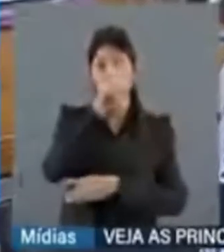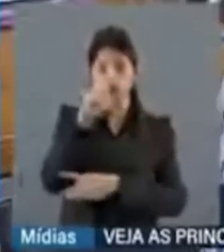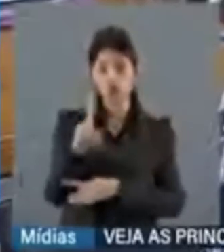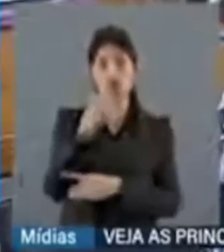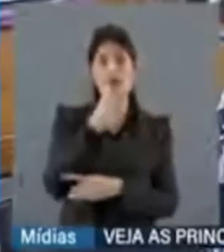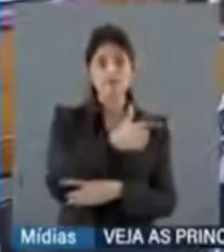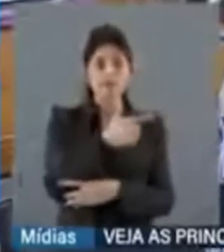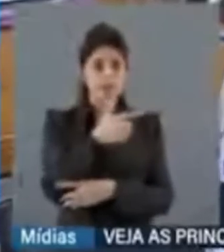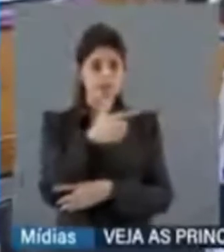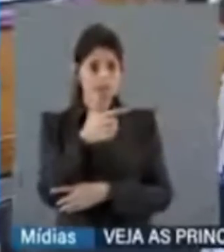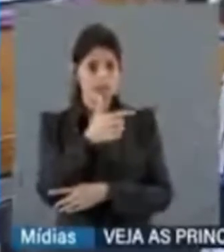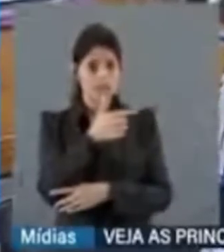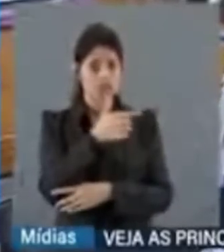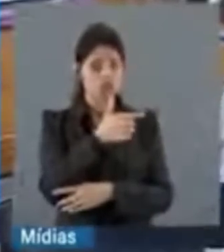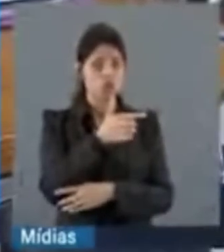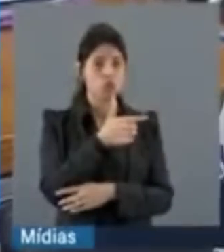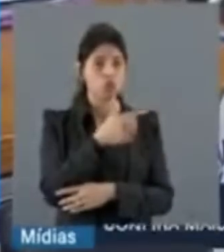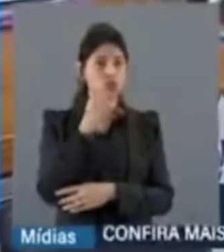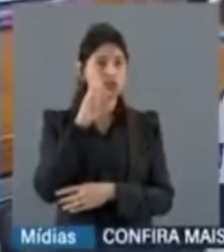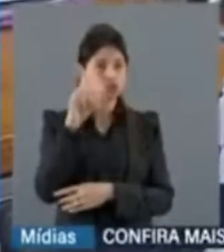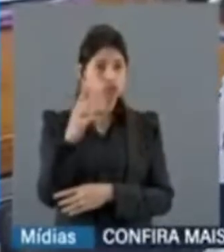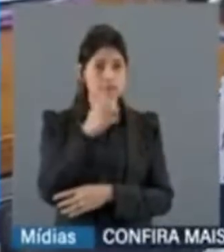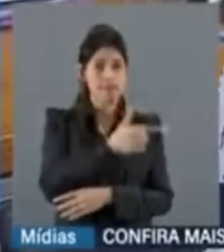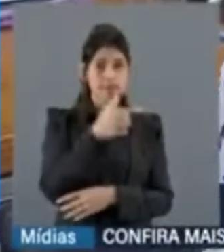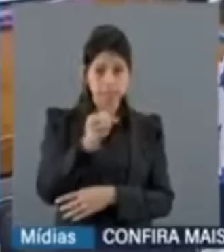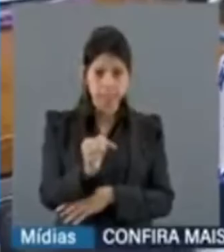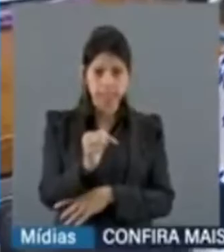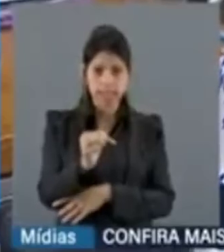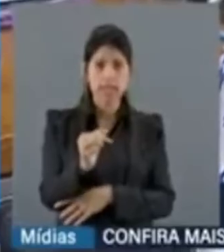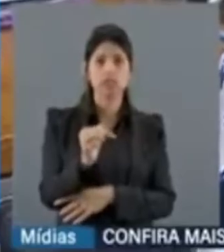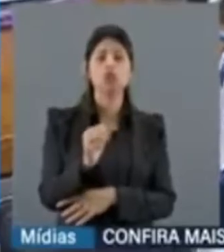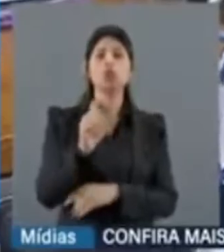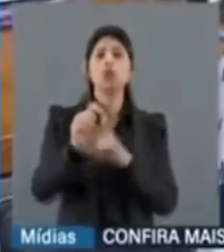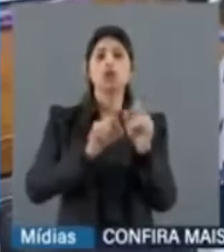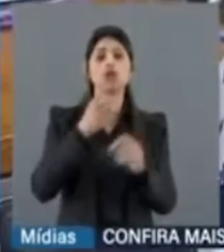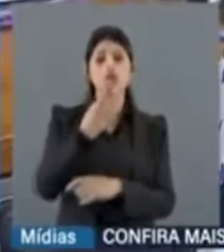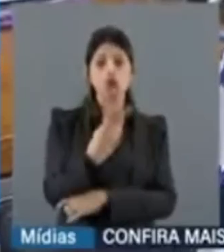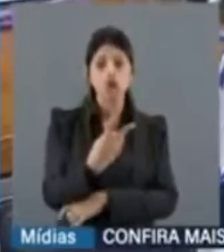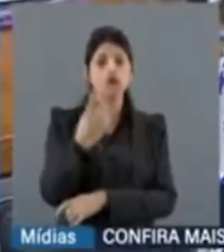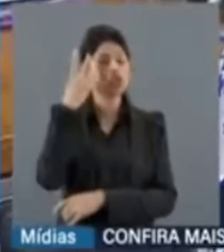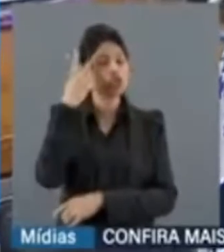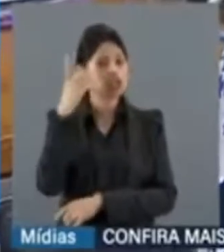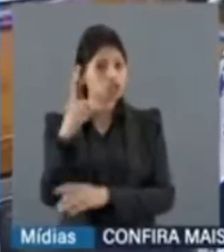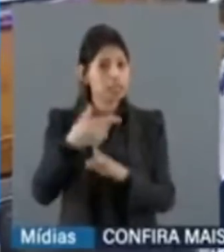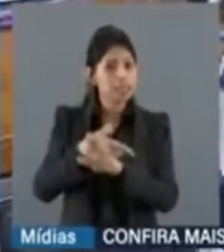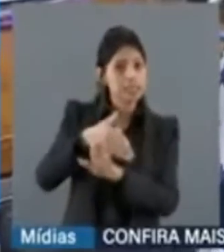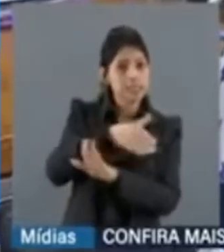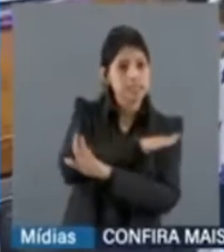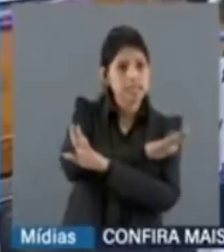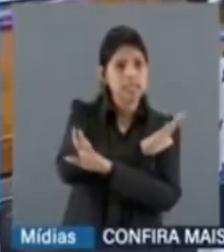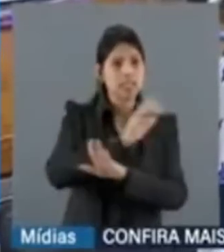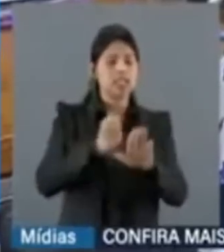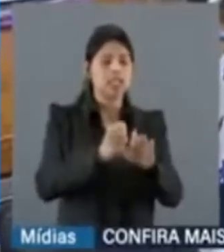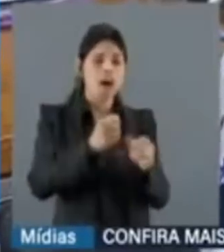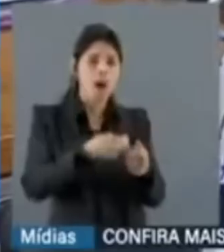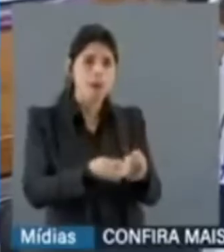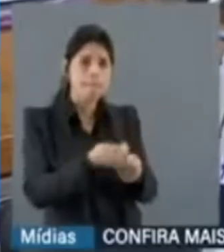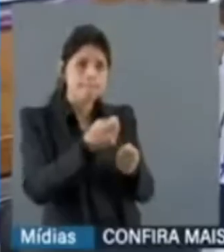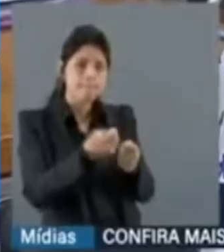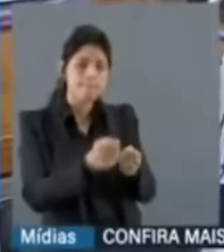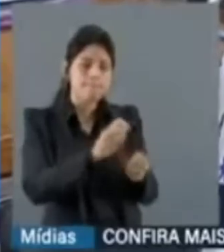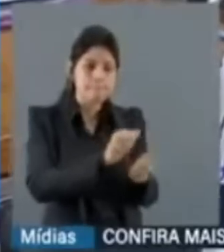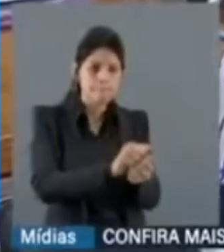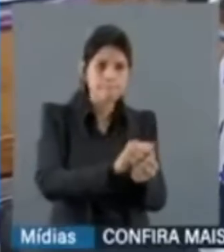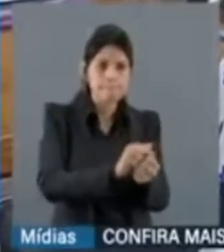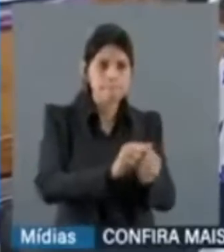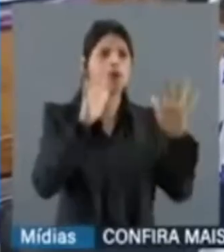tentativa de explosão da bomba, descreve que era necessário apurar de forma mais adequada, em face das manifestações